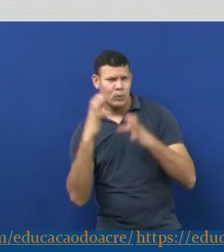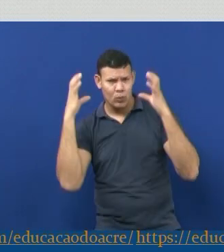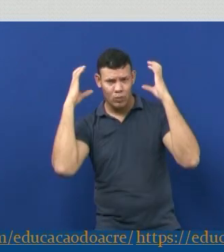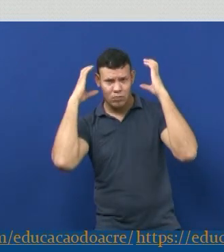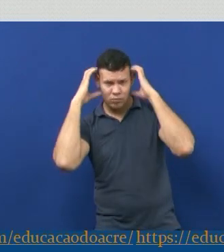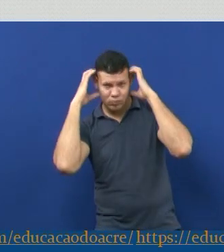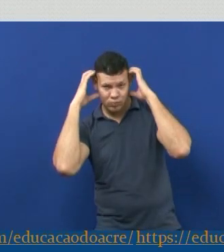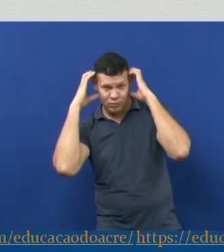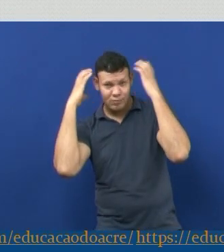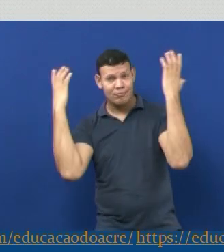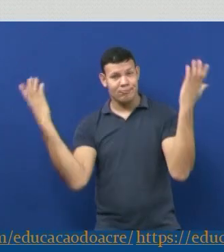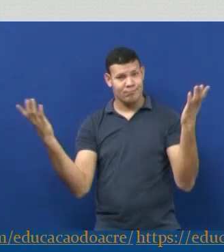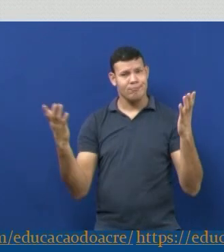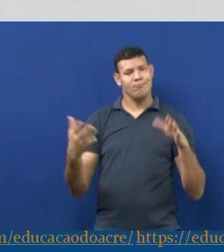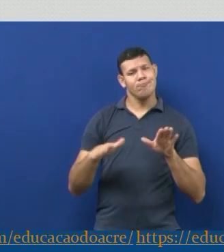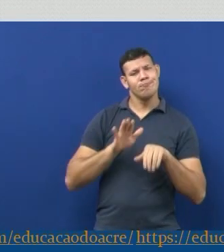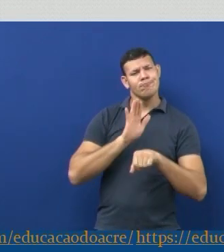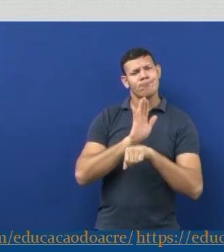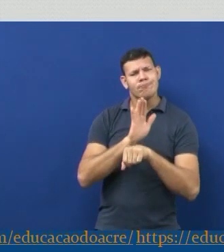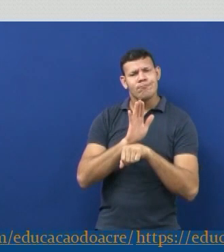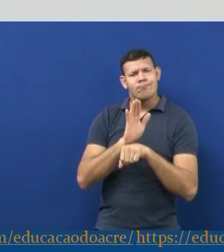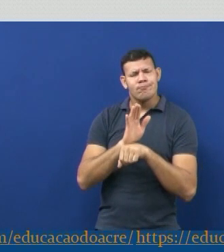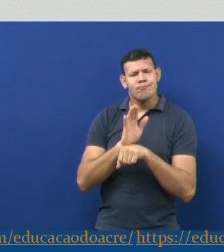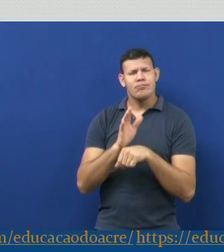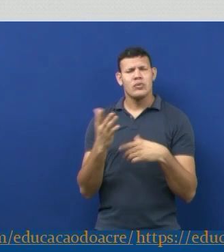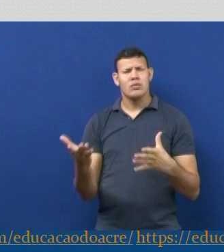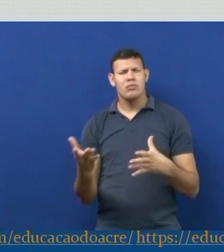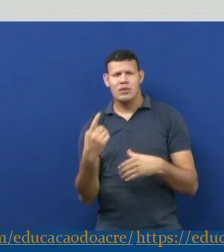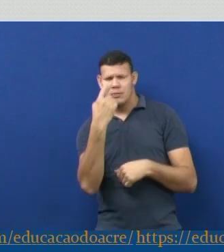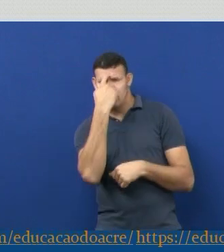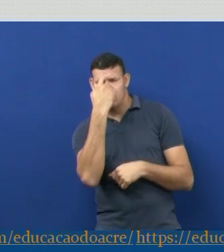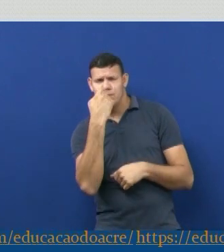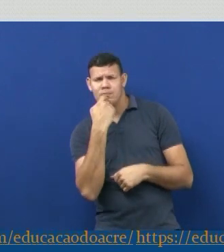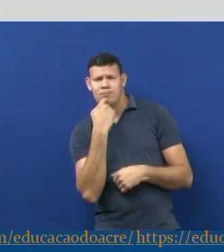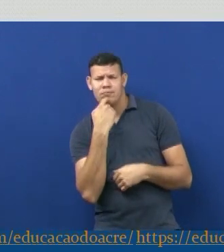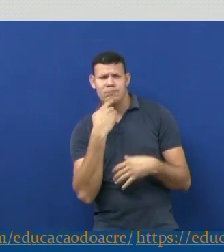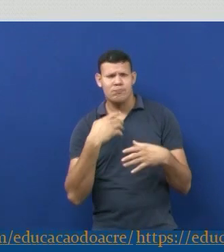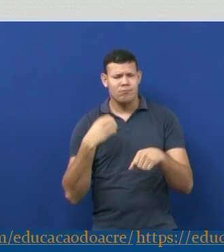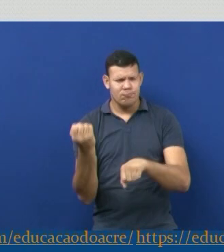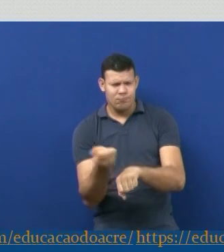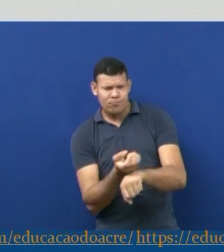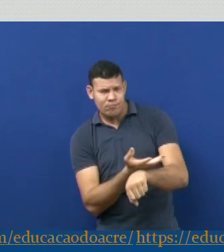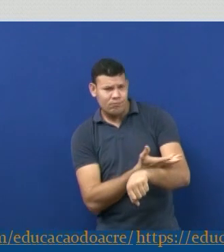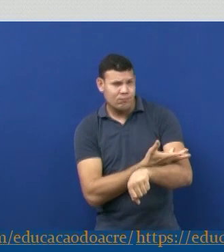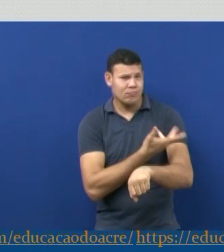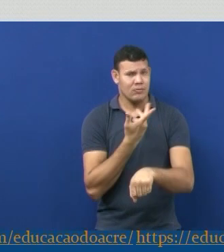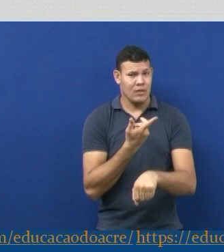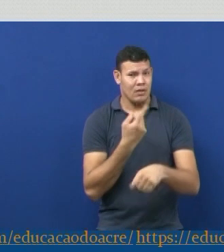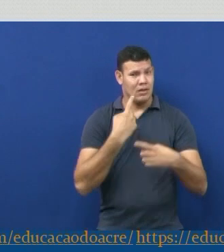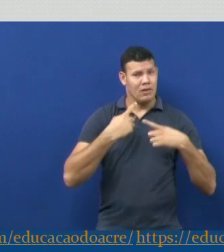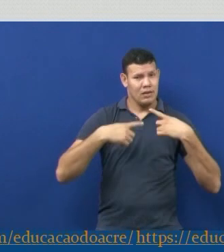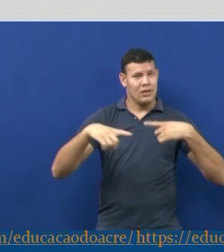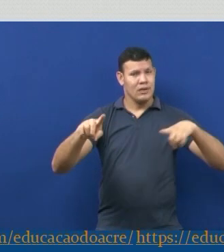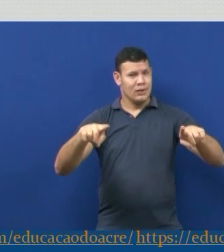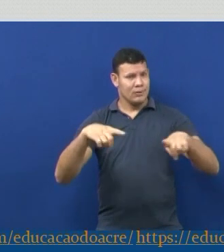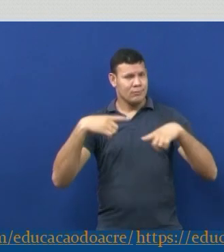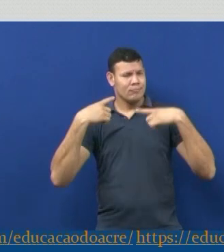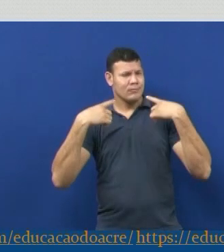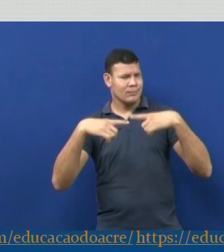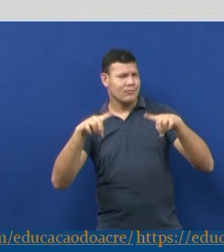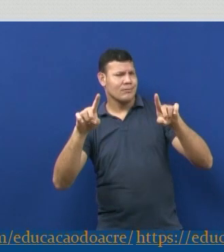sonoros, ajudando o público na construção de imagens e sensações. As músicas utilizadas devem